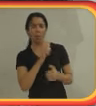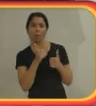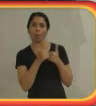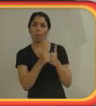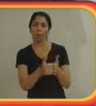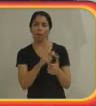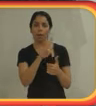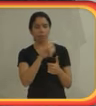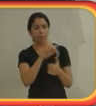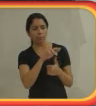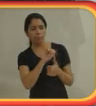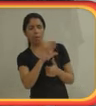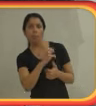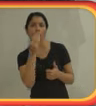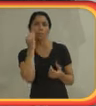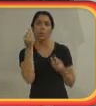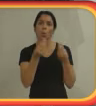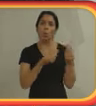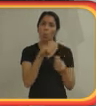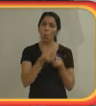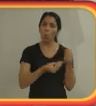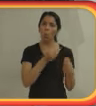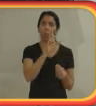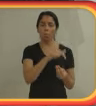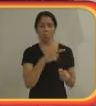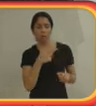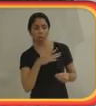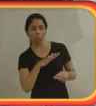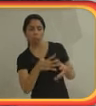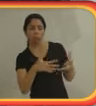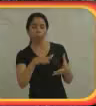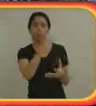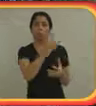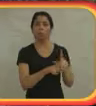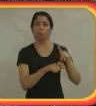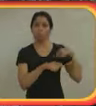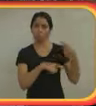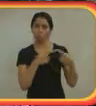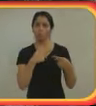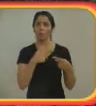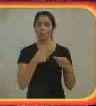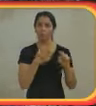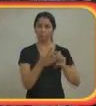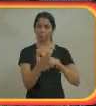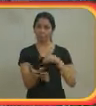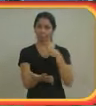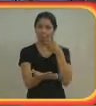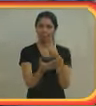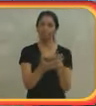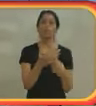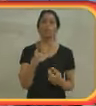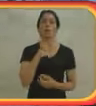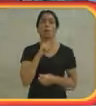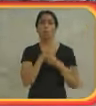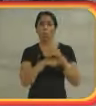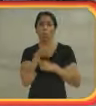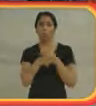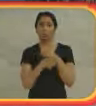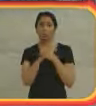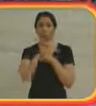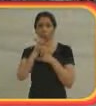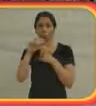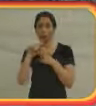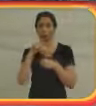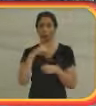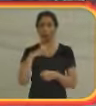dele, ver como é que estava a situação dele depois do acidente. No ano de 2009 eu tive meningite,